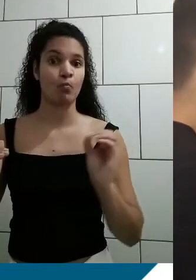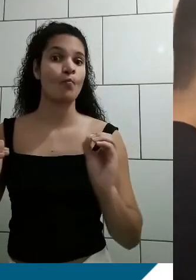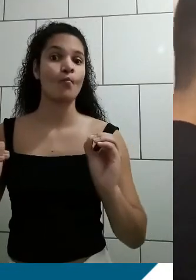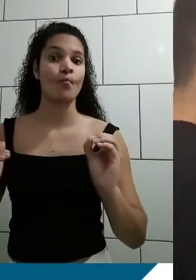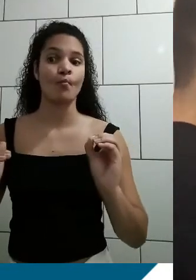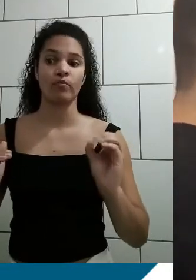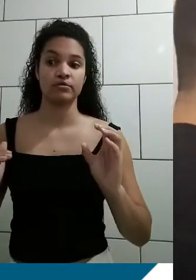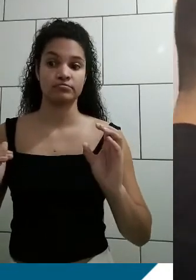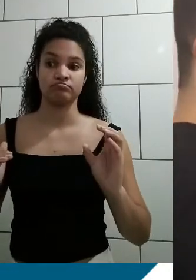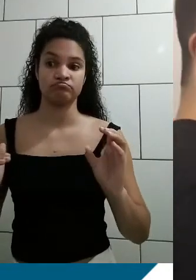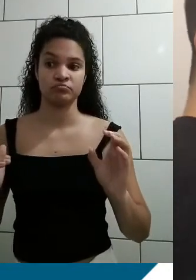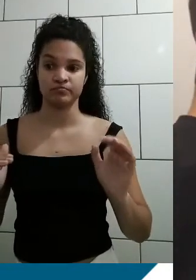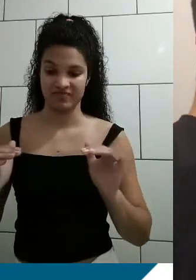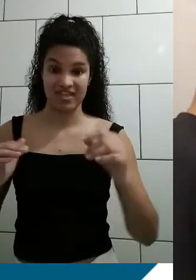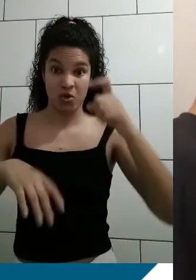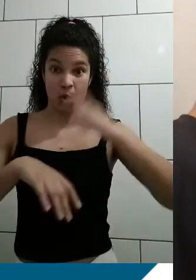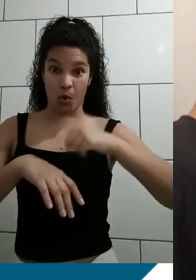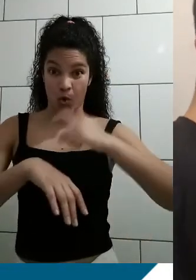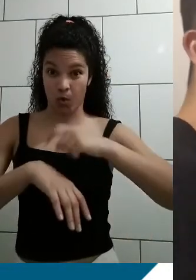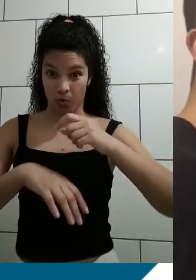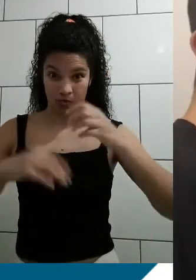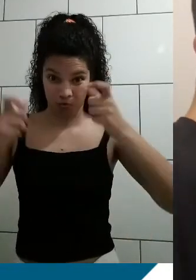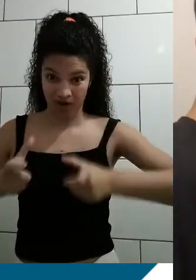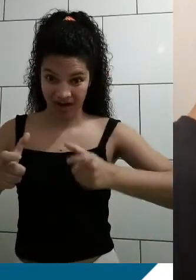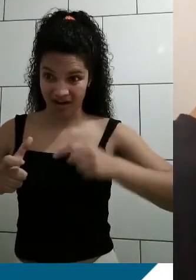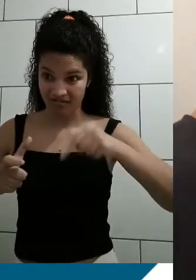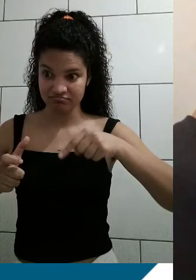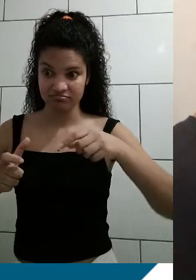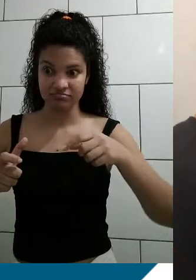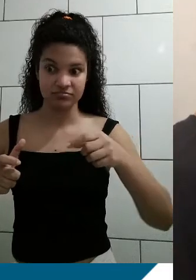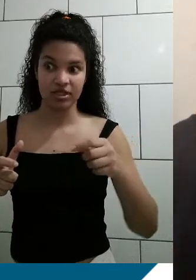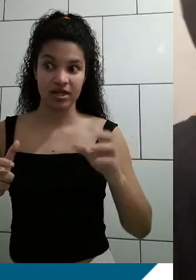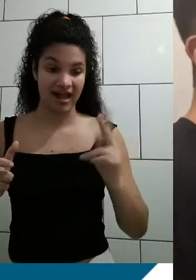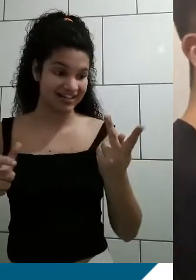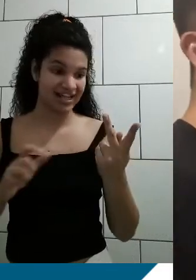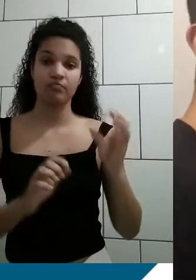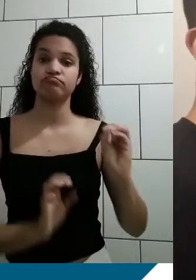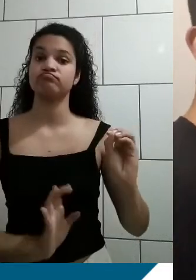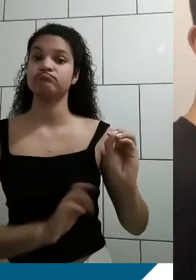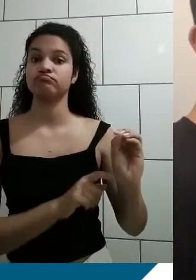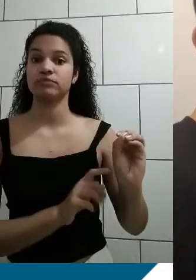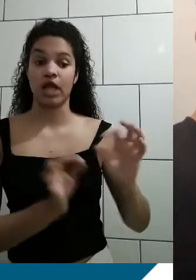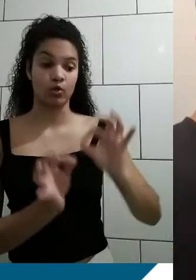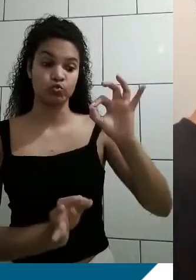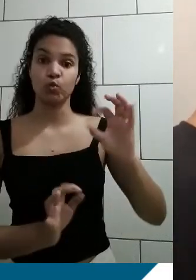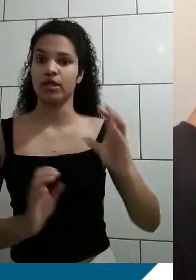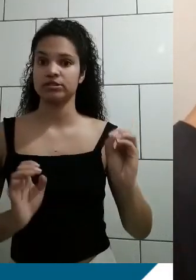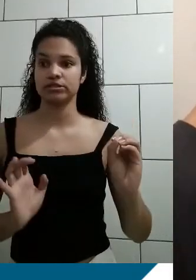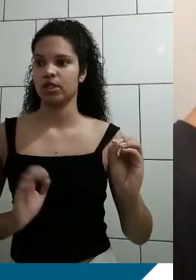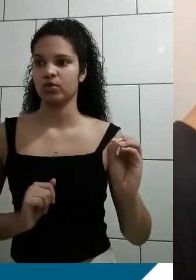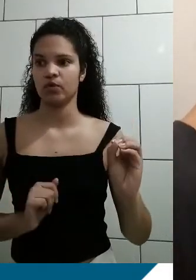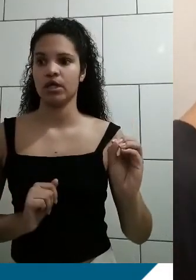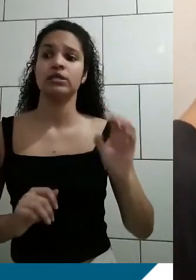eu tenho H igual a 0. Como a energia potencial depende do H, depende da altura, se o H é igual a 0, a energia potencial é